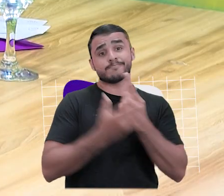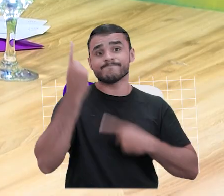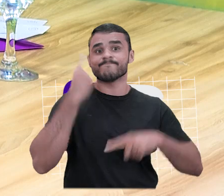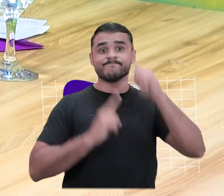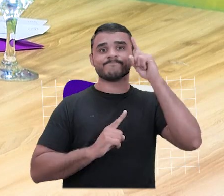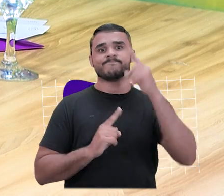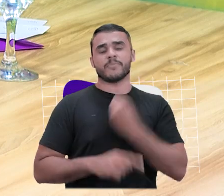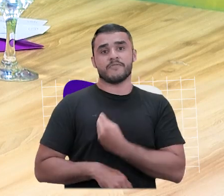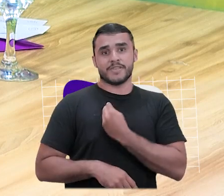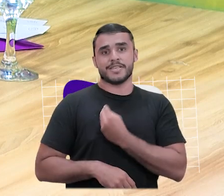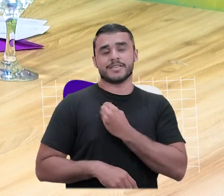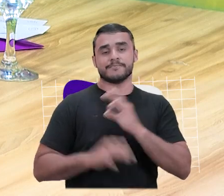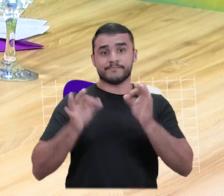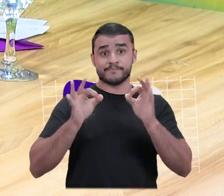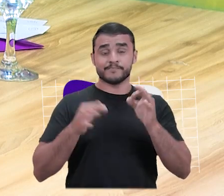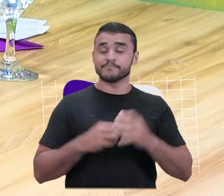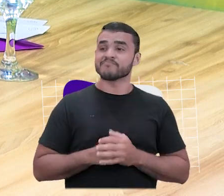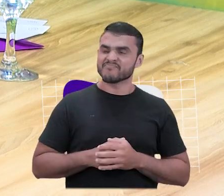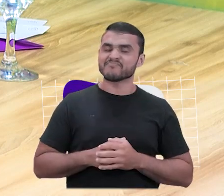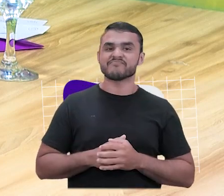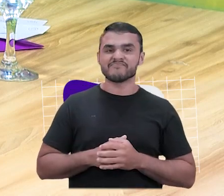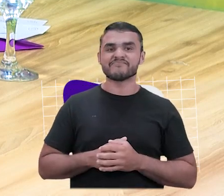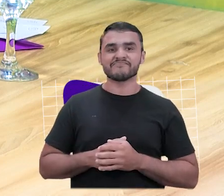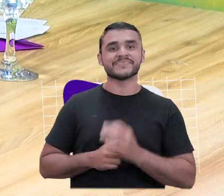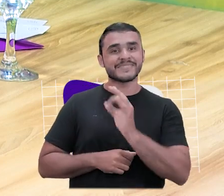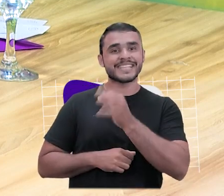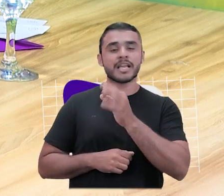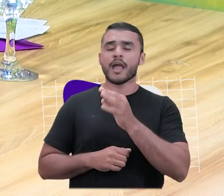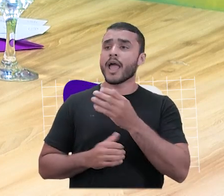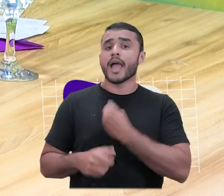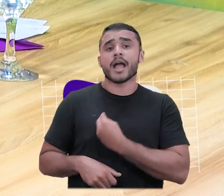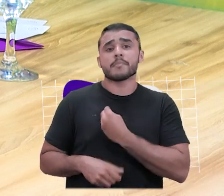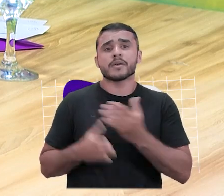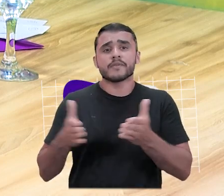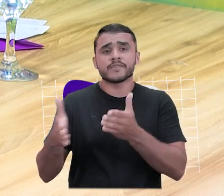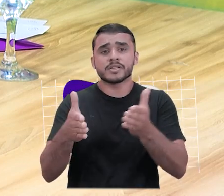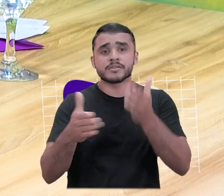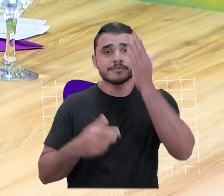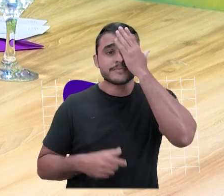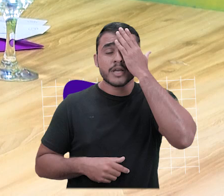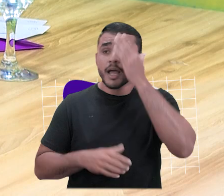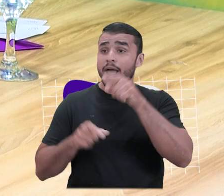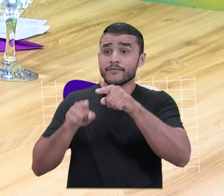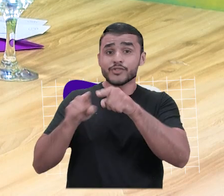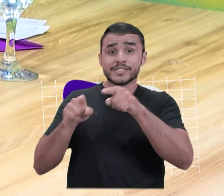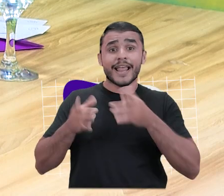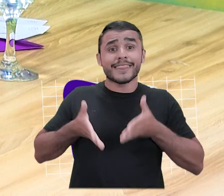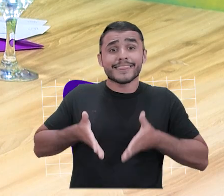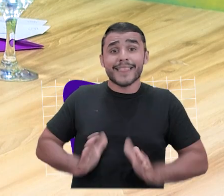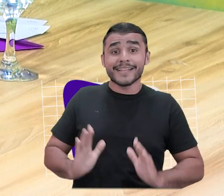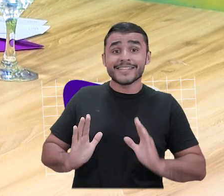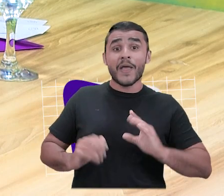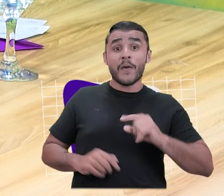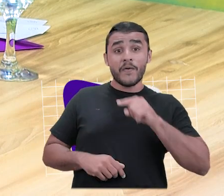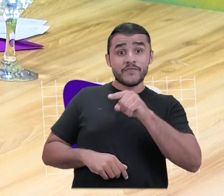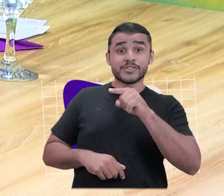Foram várias, eu acho que foram várias viradinhas ao longo. Eu acho que tu já nasceu com virada. Né? Talvez eu tô na segunda